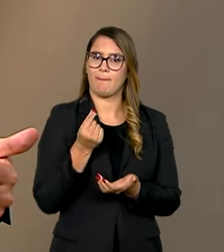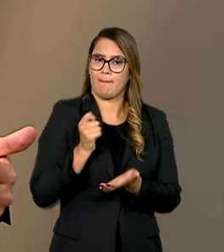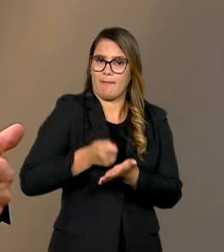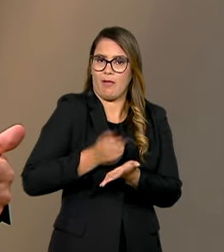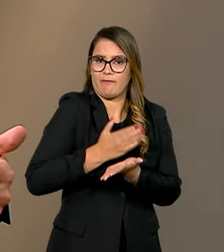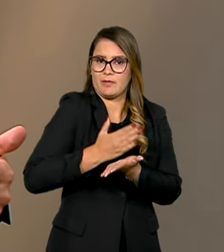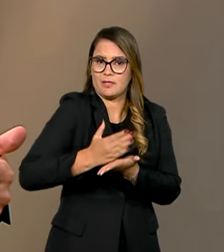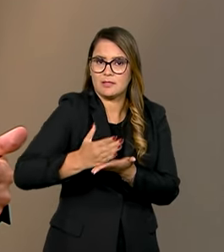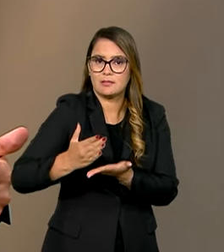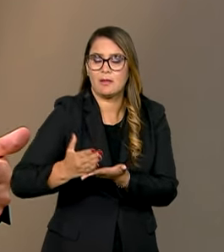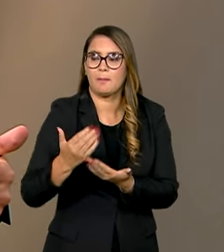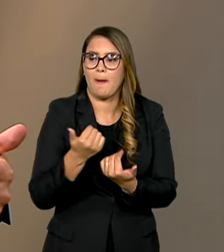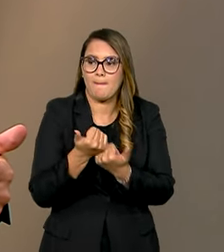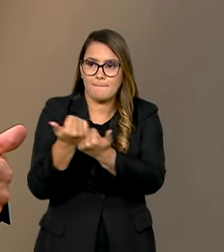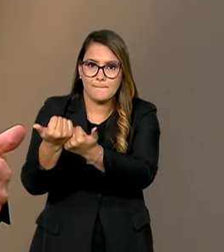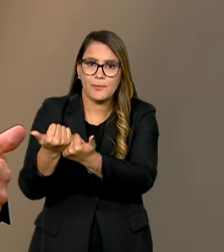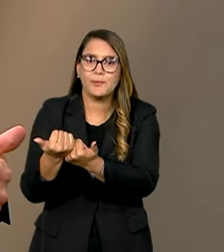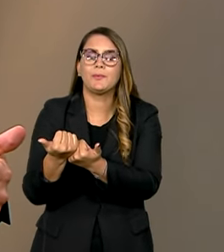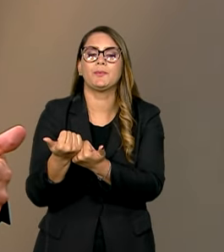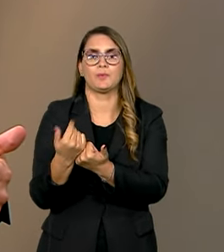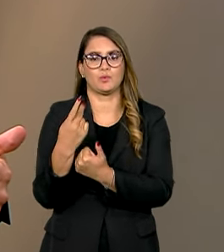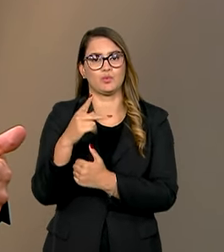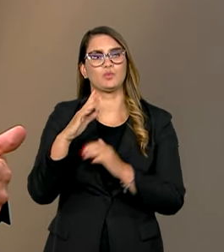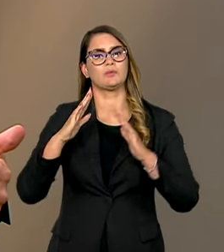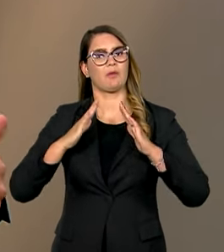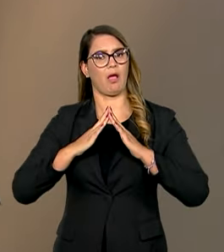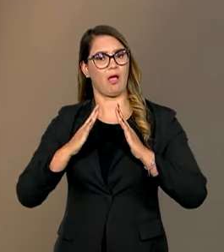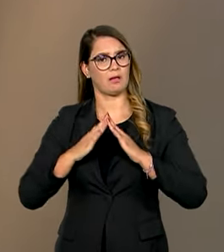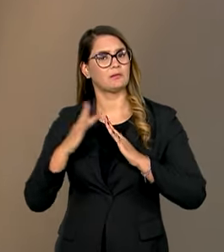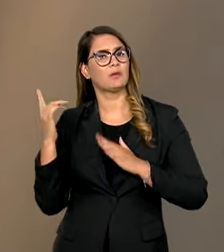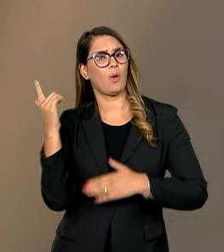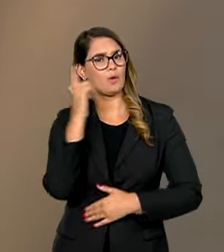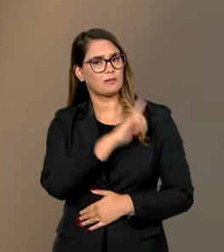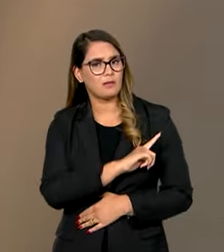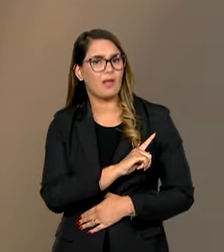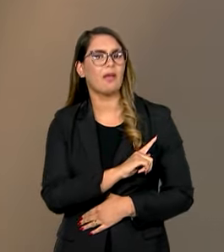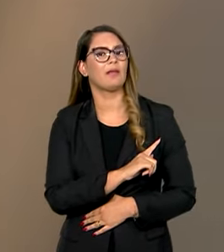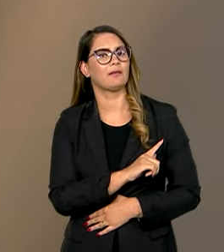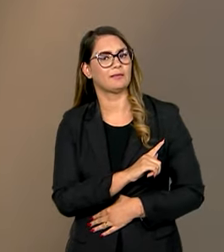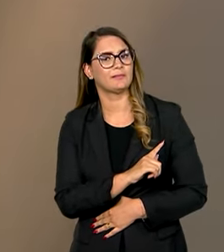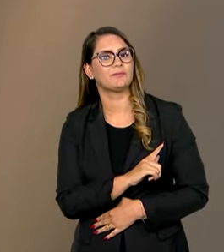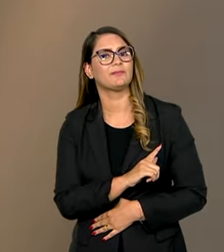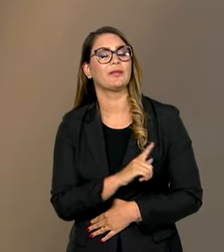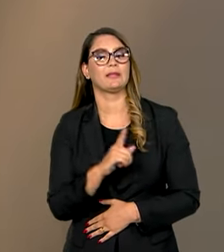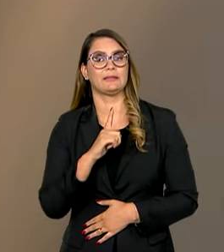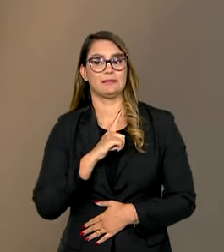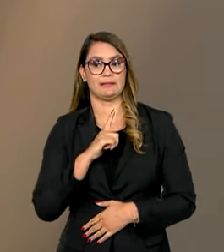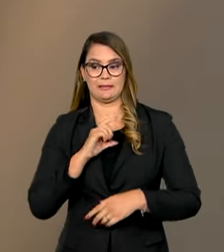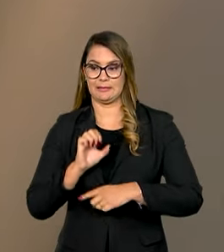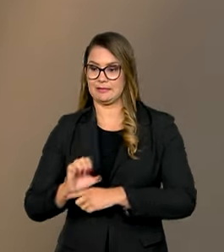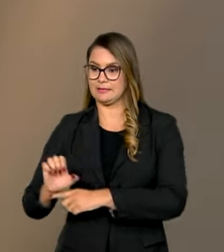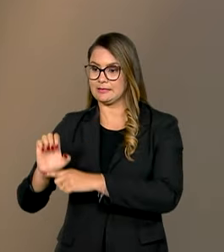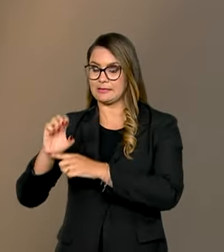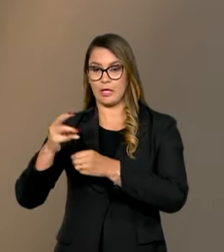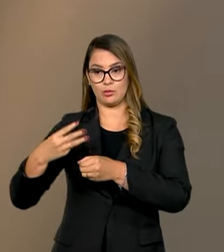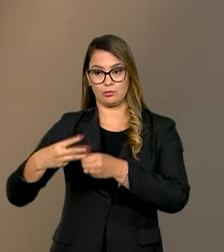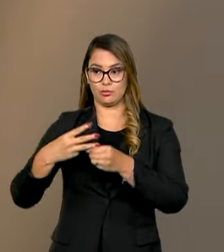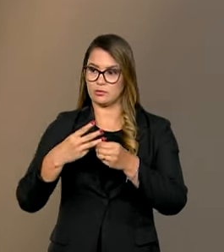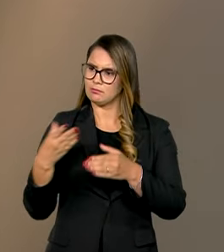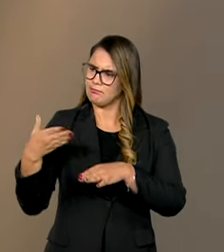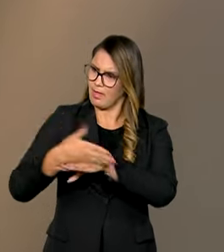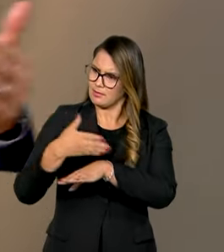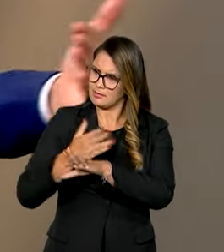acesso subsidiado às suas unidades habitacionais. Com isso, a gente traz estados e municípios para se somar a esses